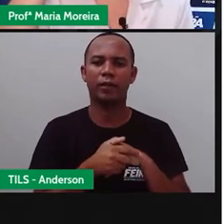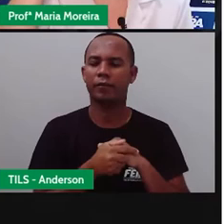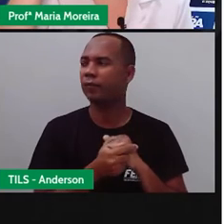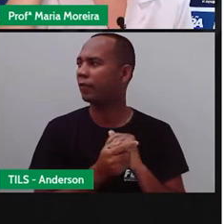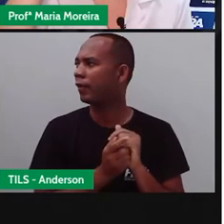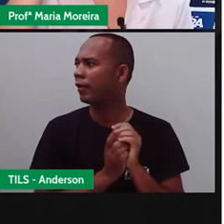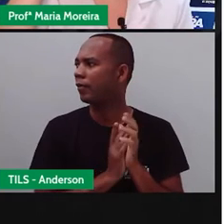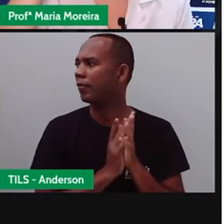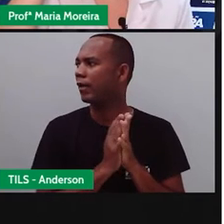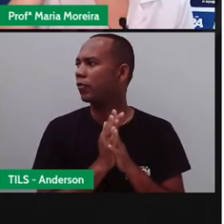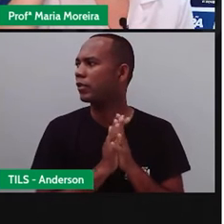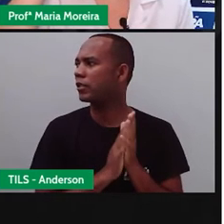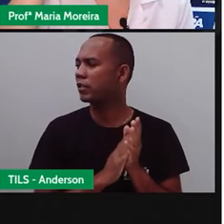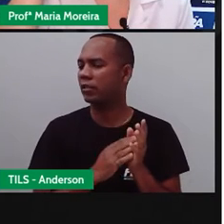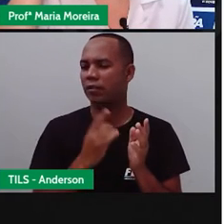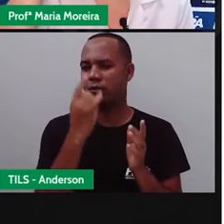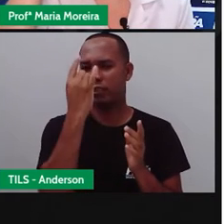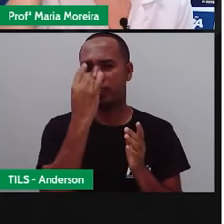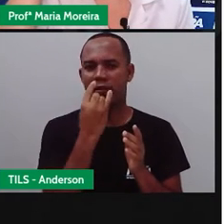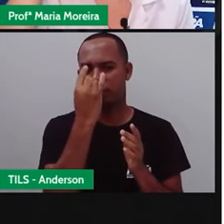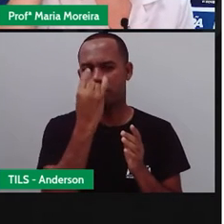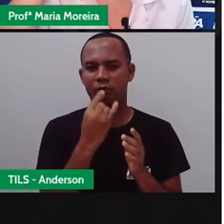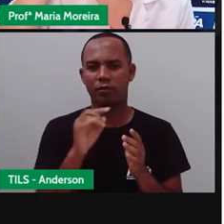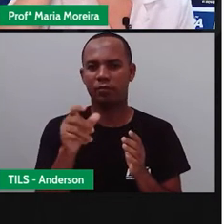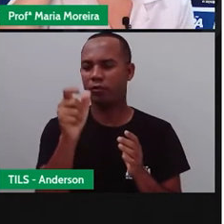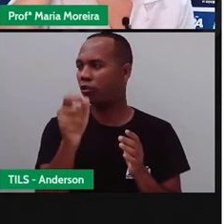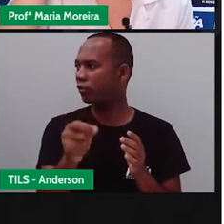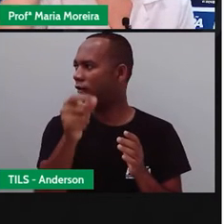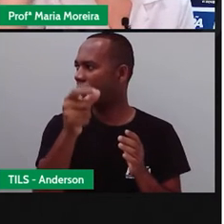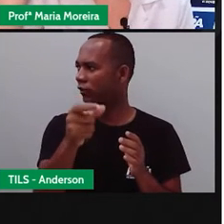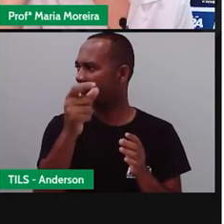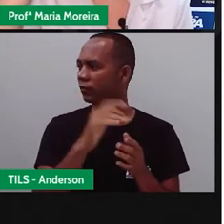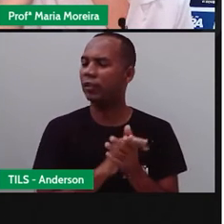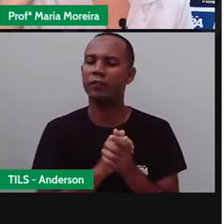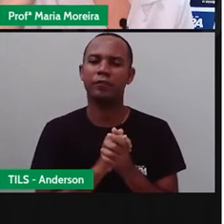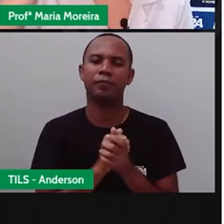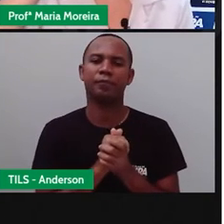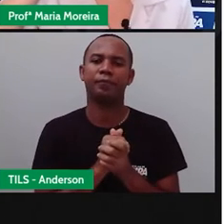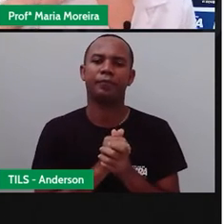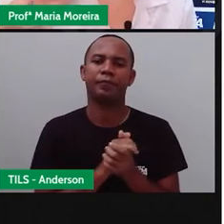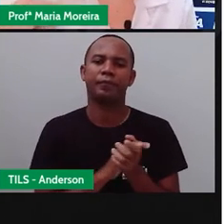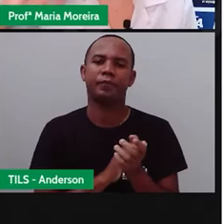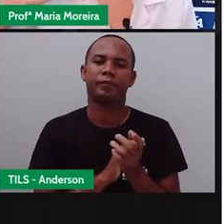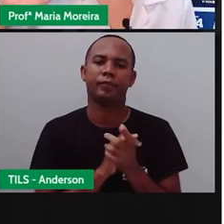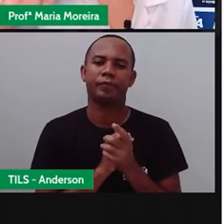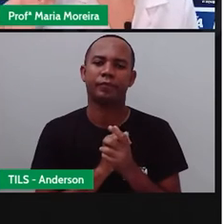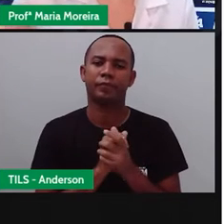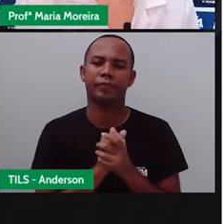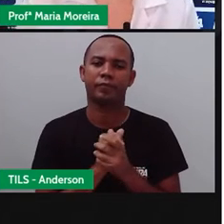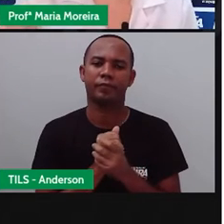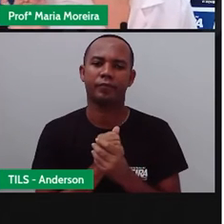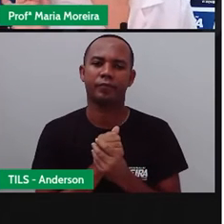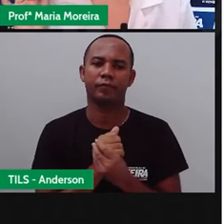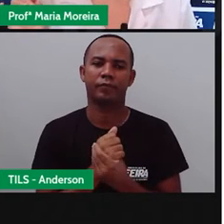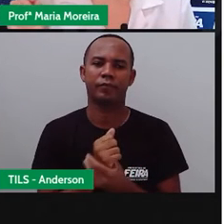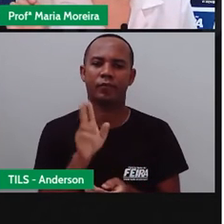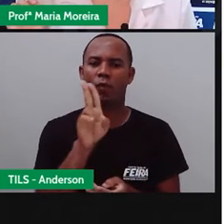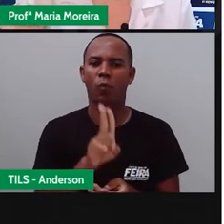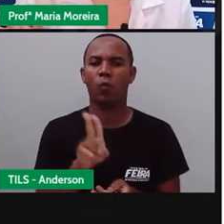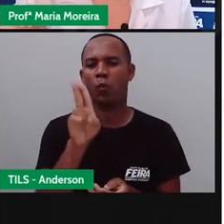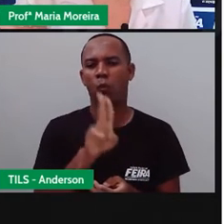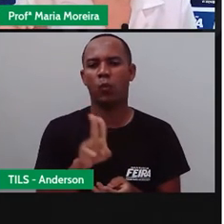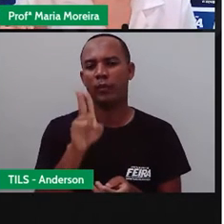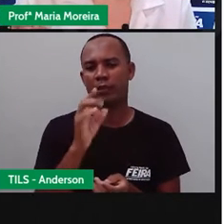e eles usam pronto os cegos utilizam o Anderson tá dizendo aqui agora que os cegos eles